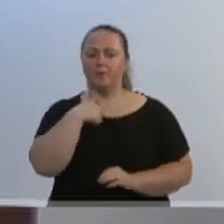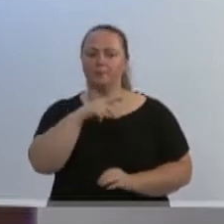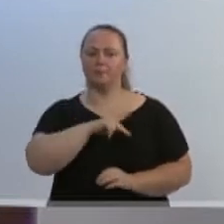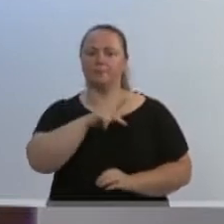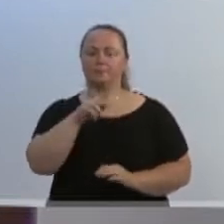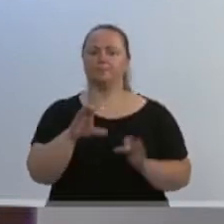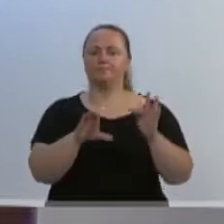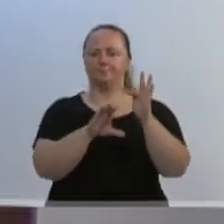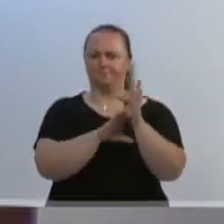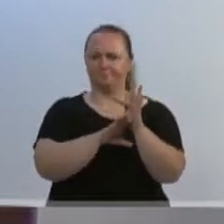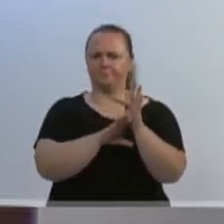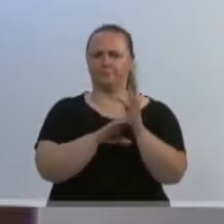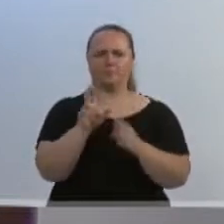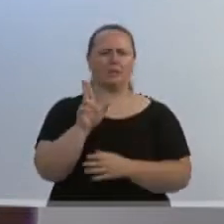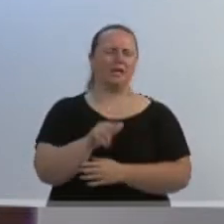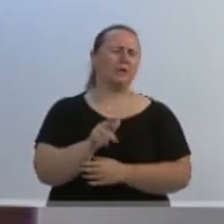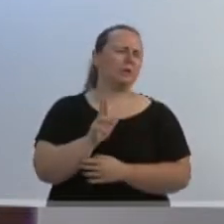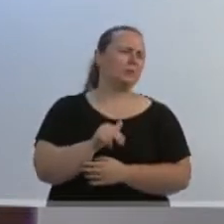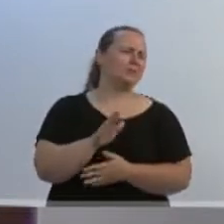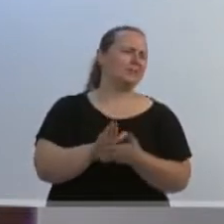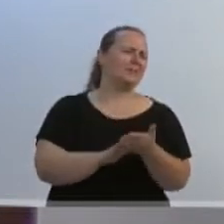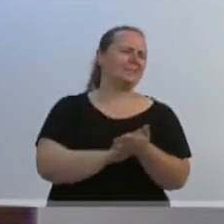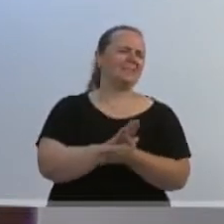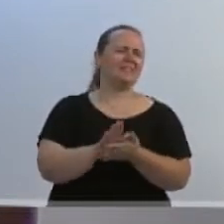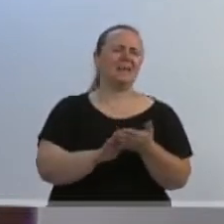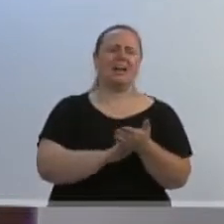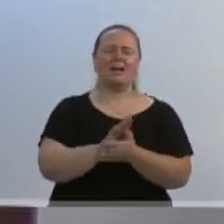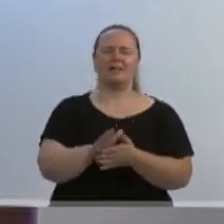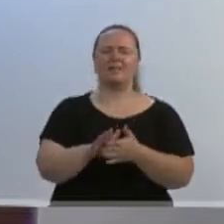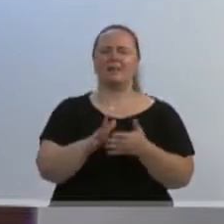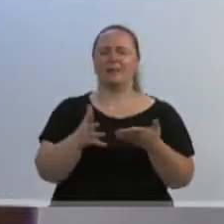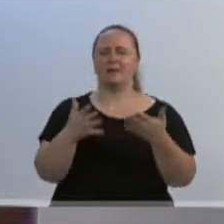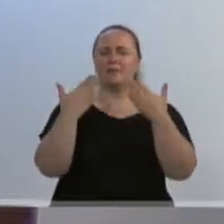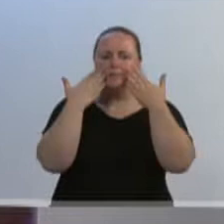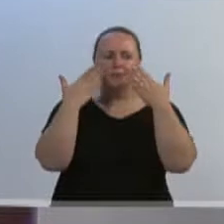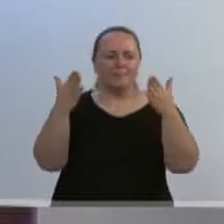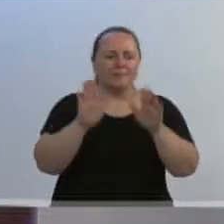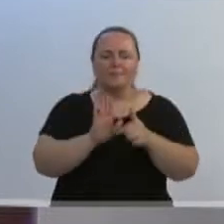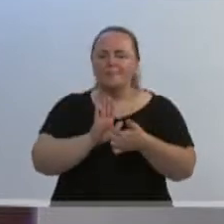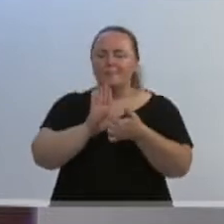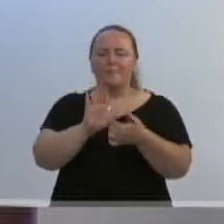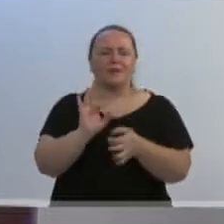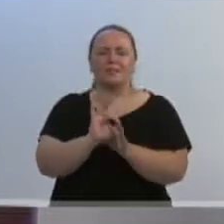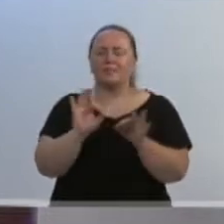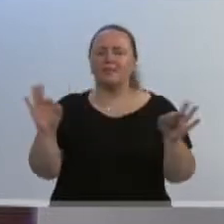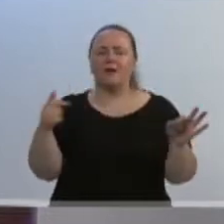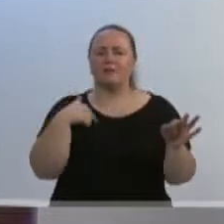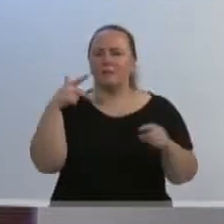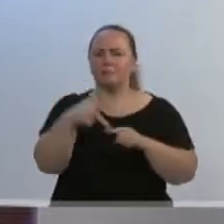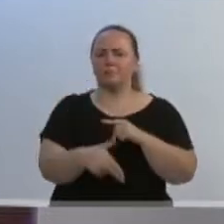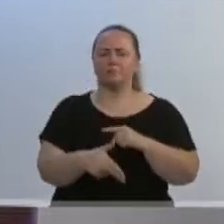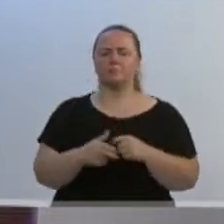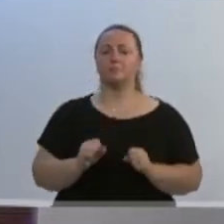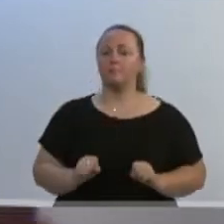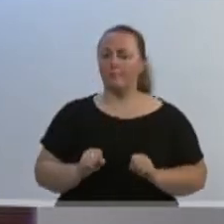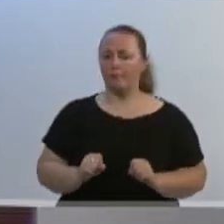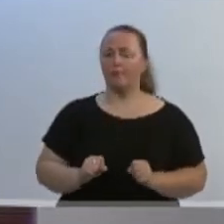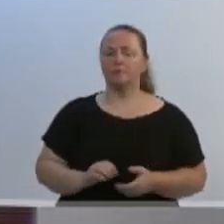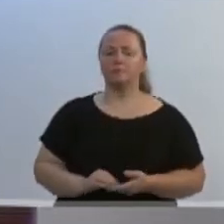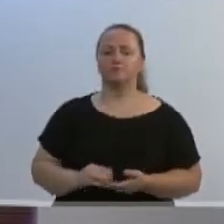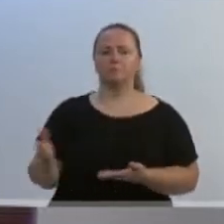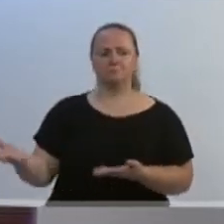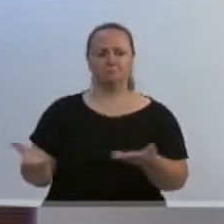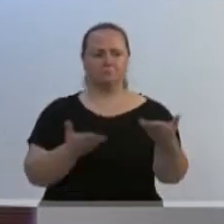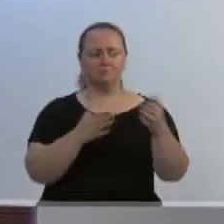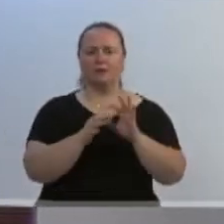Cultural, jamais cerceei qualquer tipo de manifestação na Fundação Cultural. Que essa manifestação aconteça na Fundação e vá quem